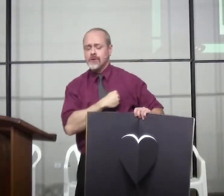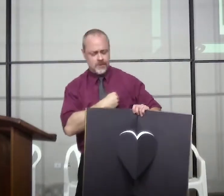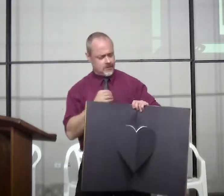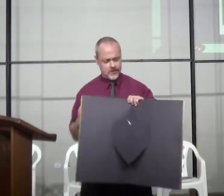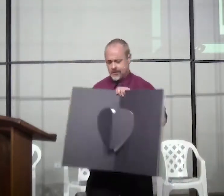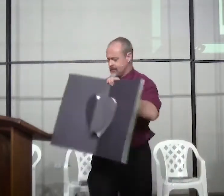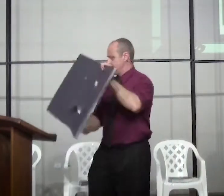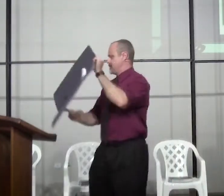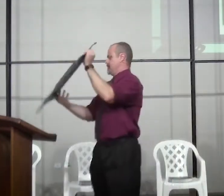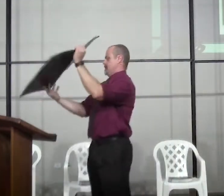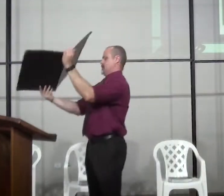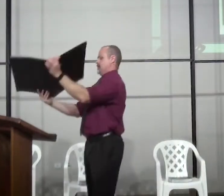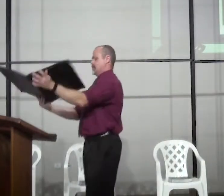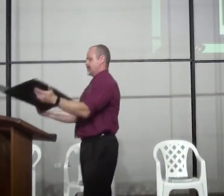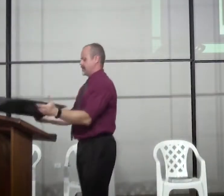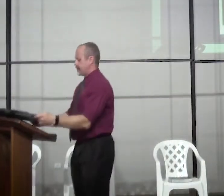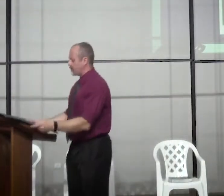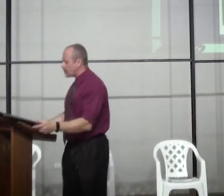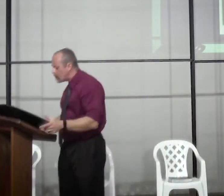Pecado.